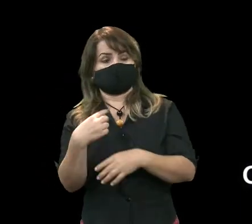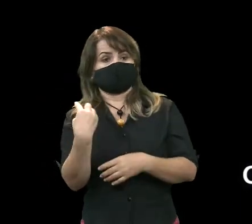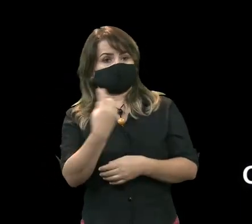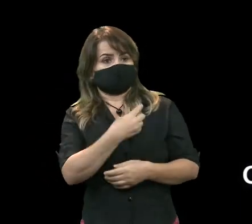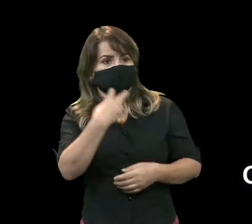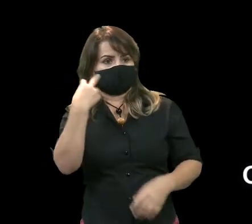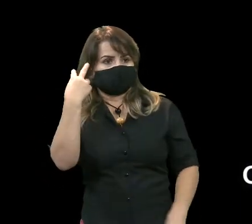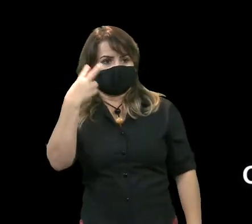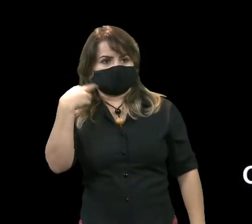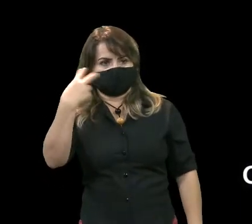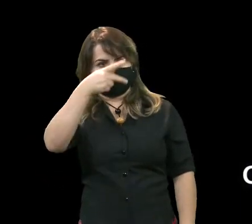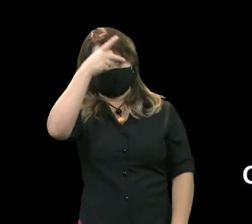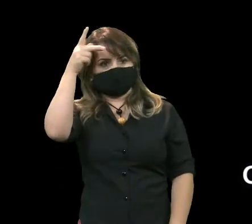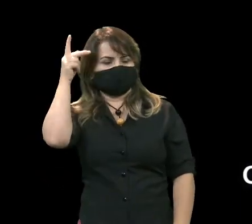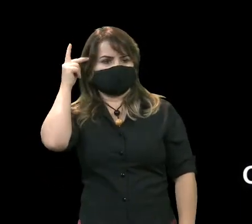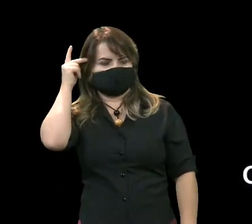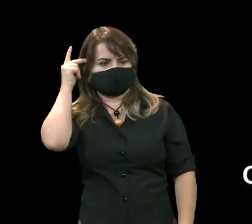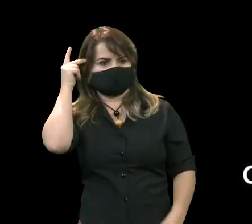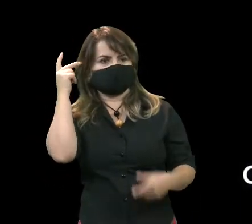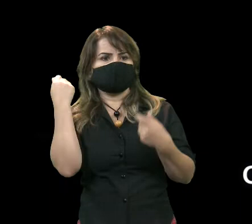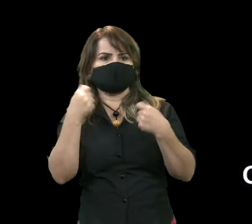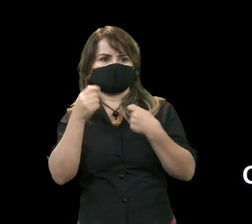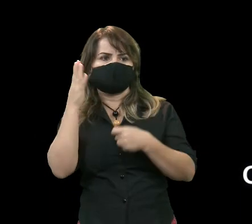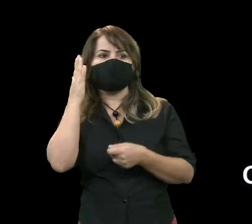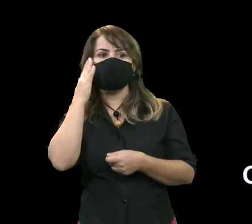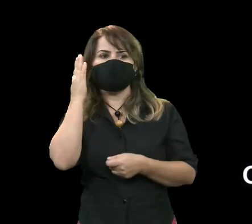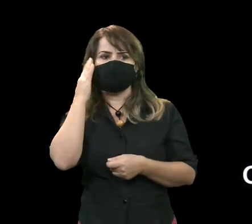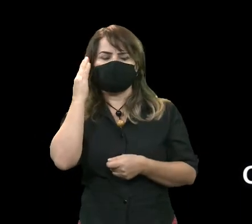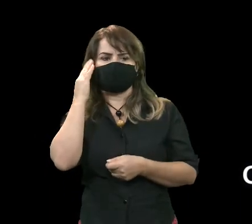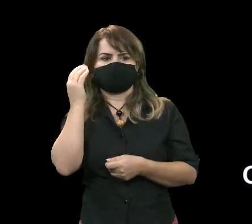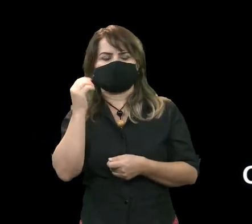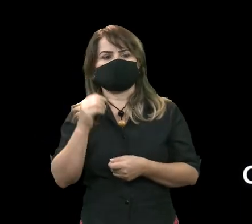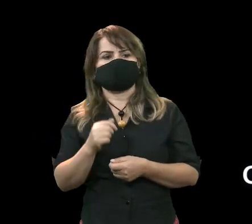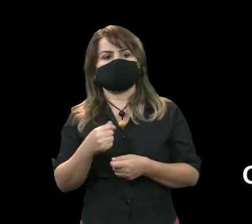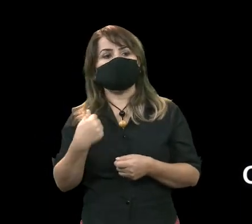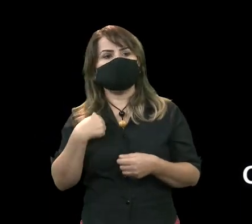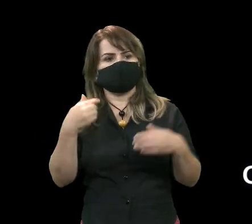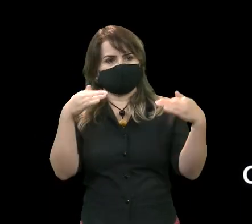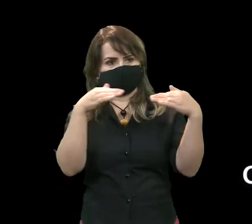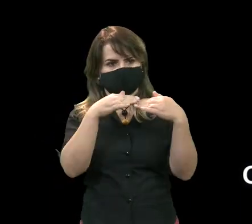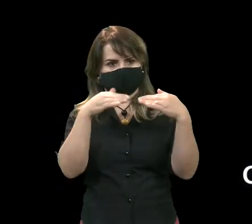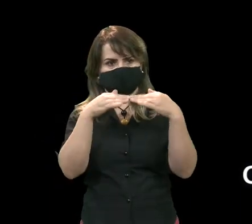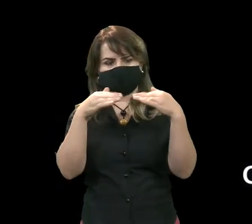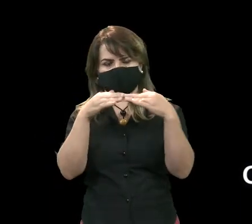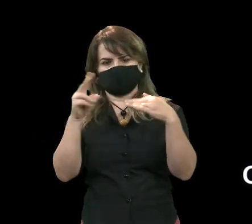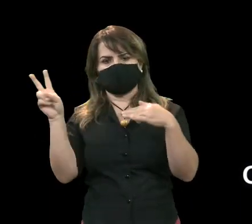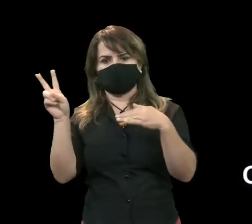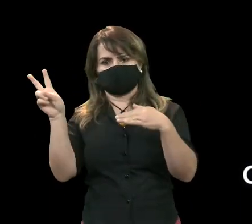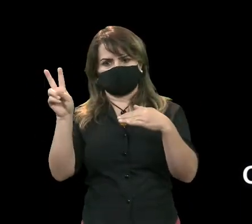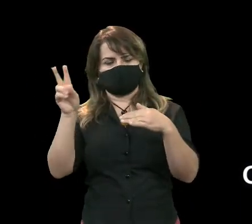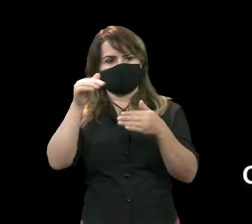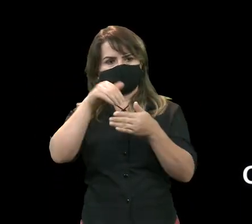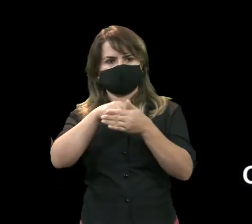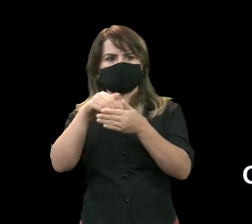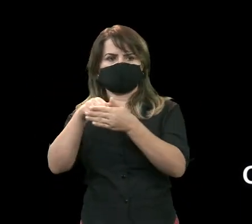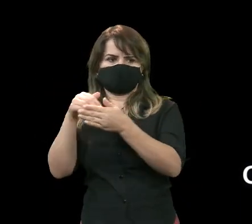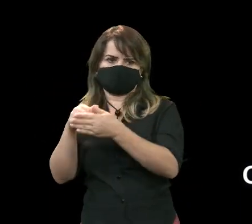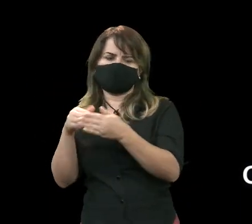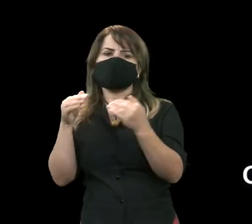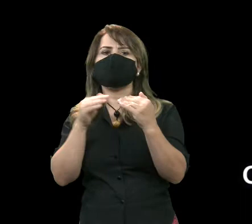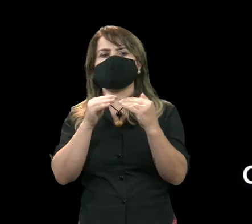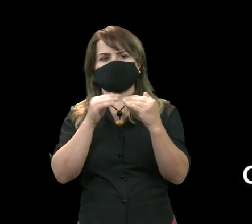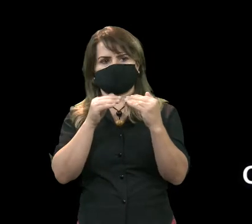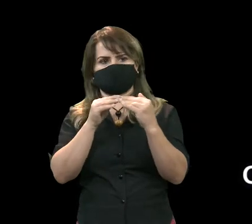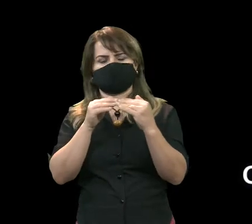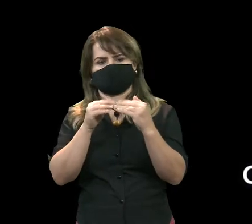vereador, vendo isso um pouco de fora. Então, eles estão pedindo uma ferramenta, e eu voto favoravelmente pela minha ferramenta, pela ferramenta para que eles possam